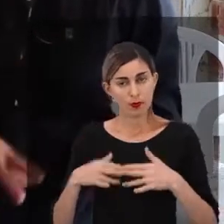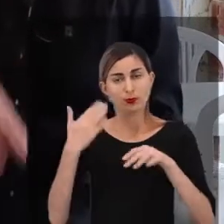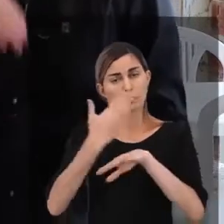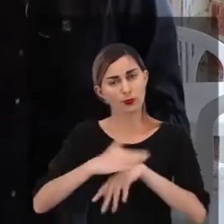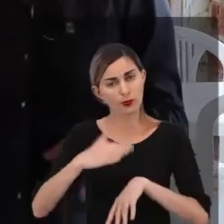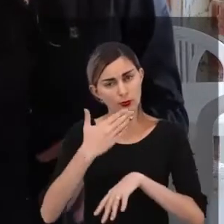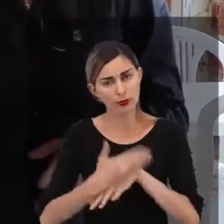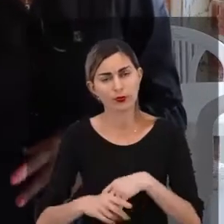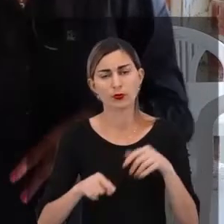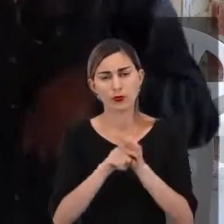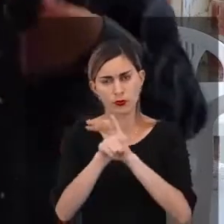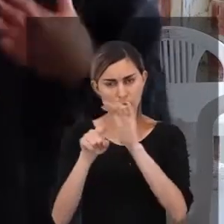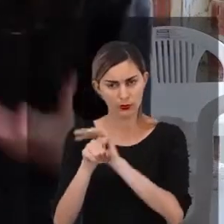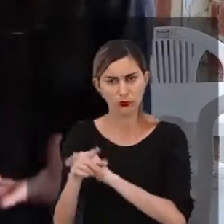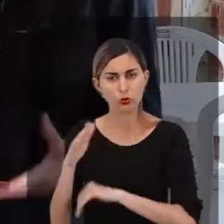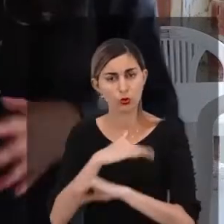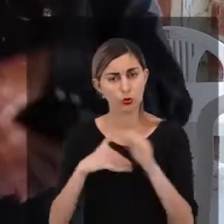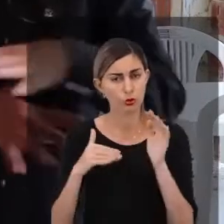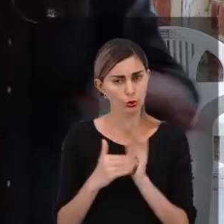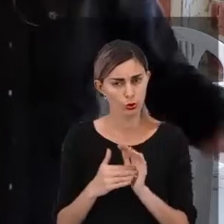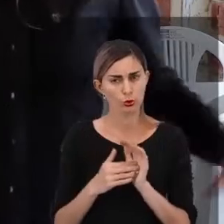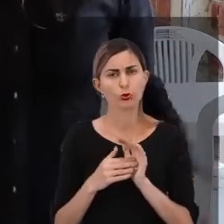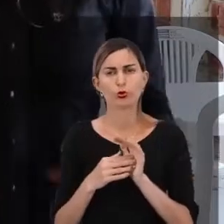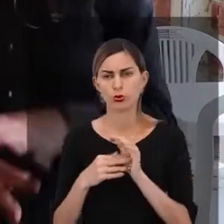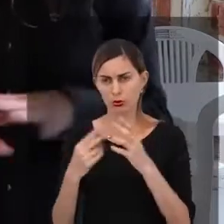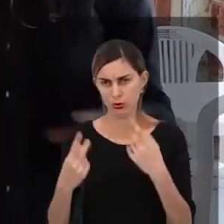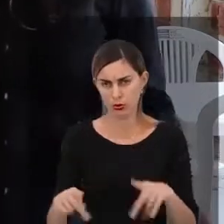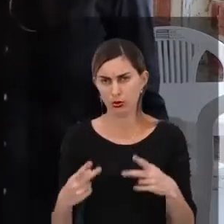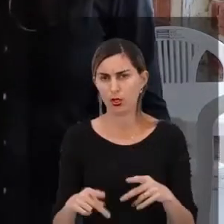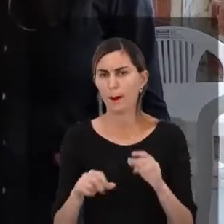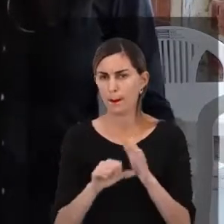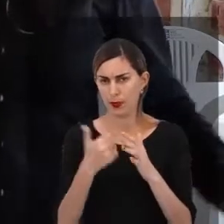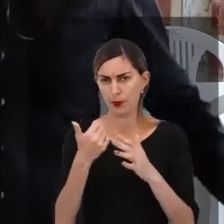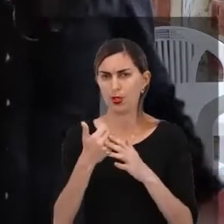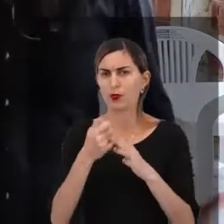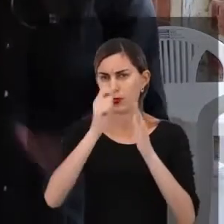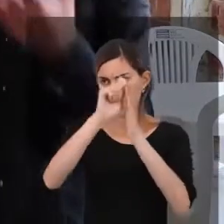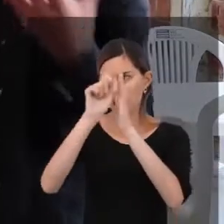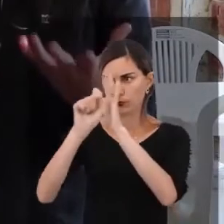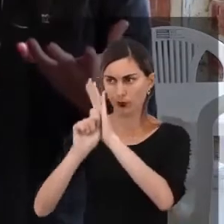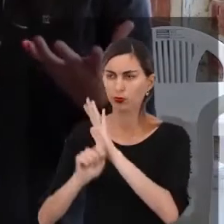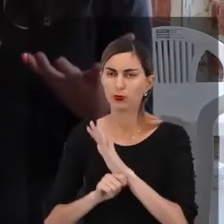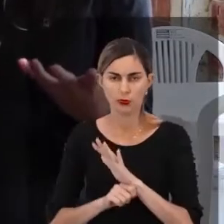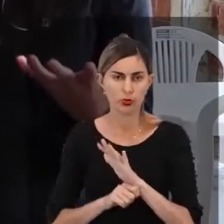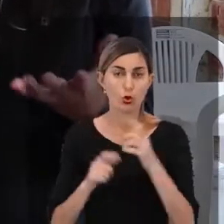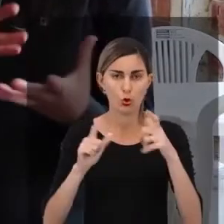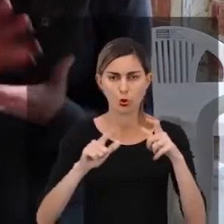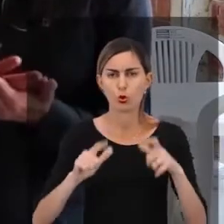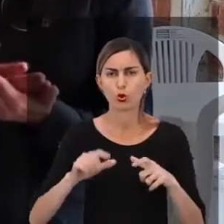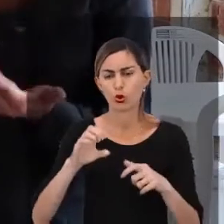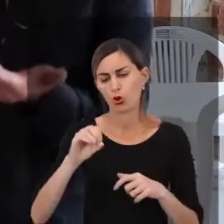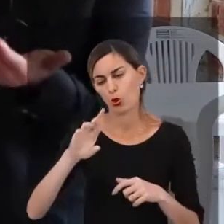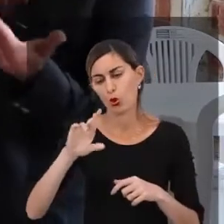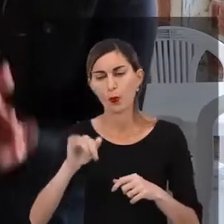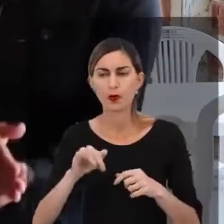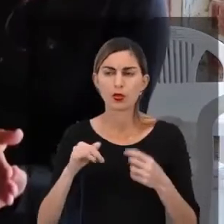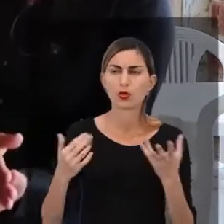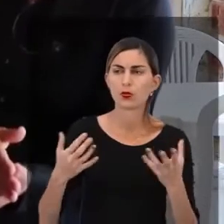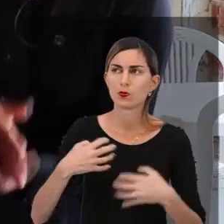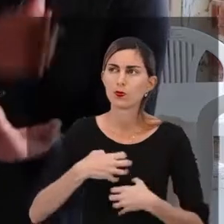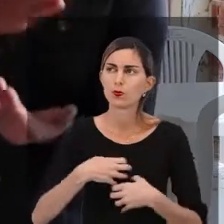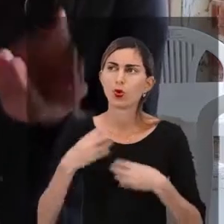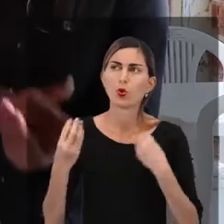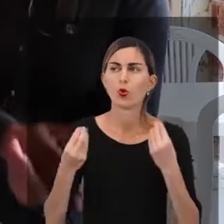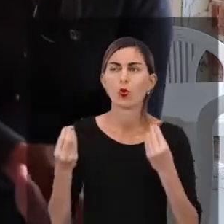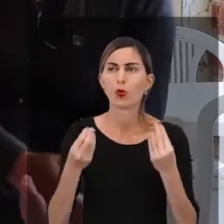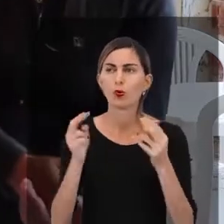aquele pedido. Então, tem que ser treinado, tem que perguntar. Então, toda essa parte aqui, primeiro você levanta onde é que você está na obra, se